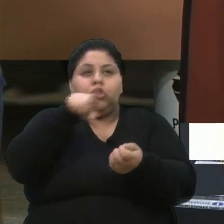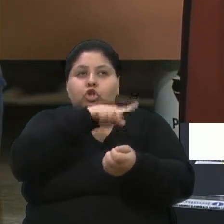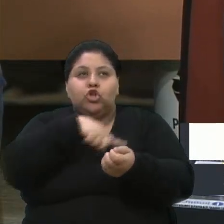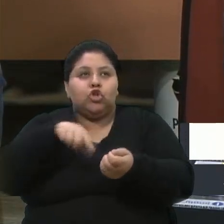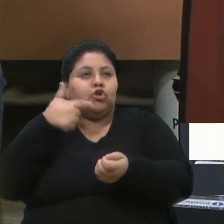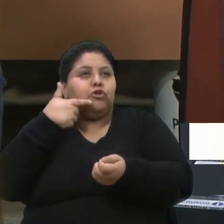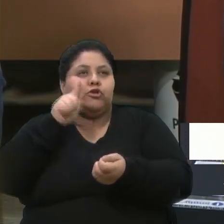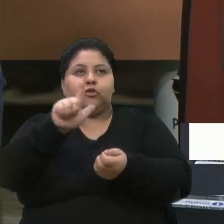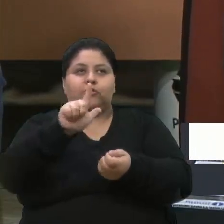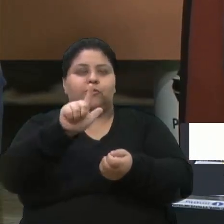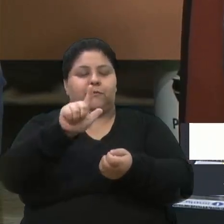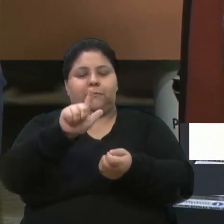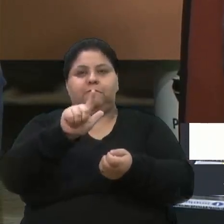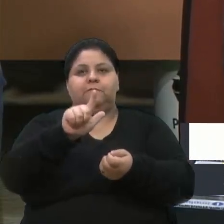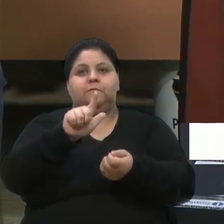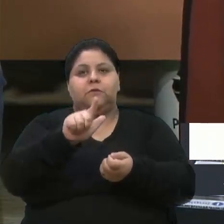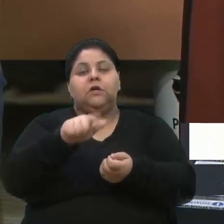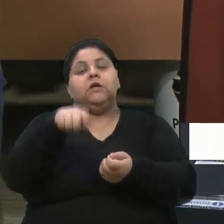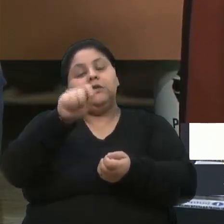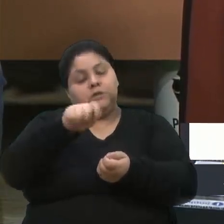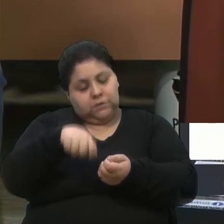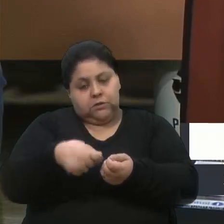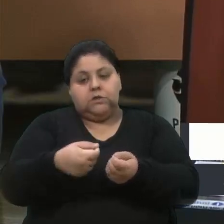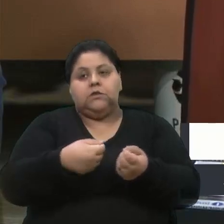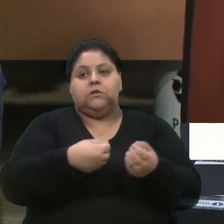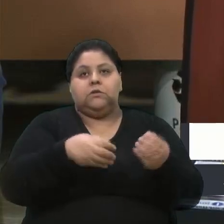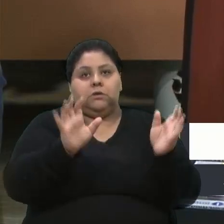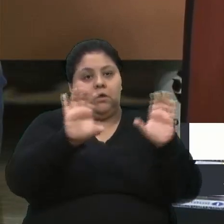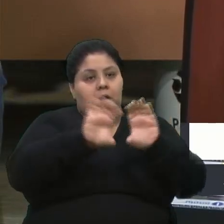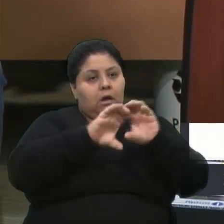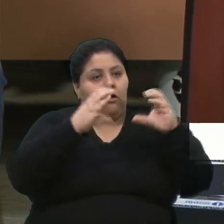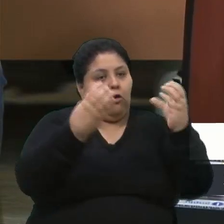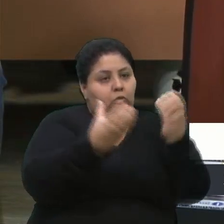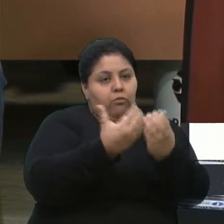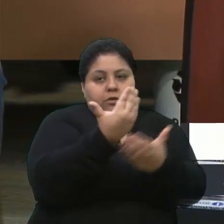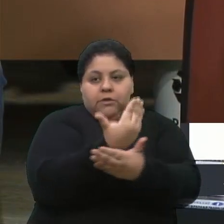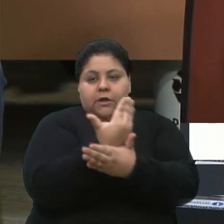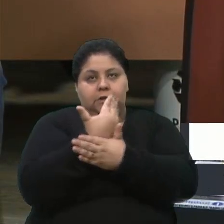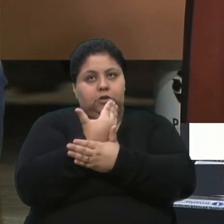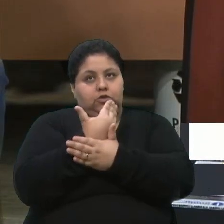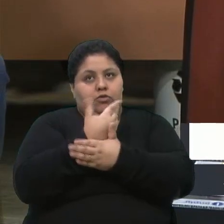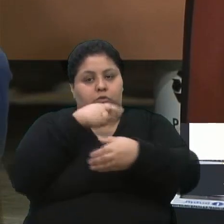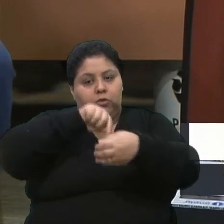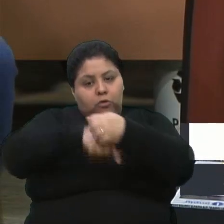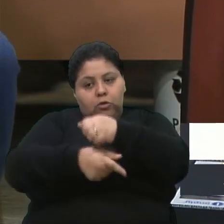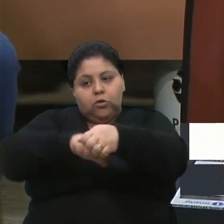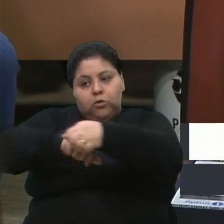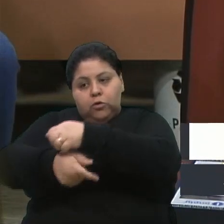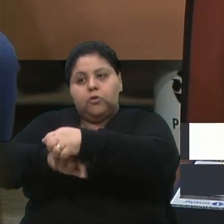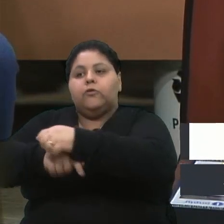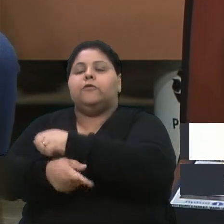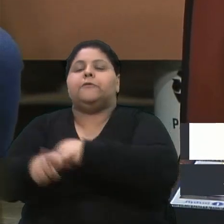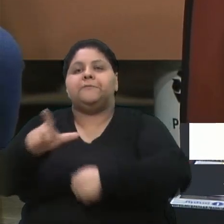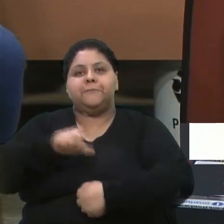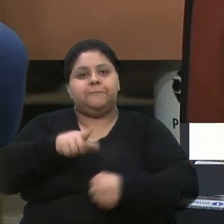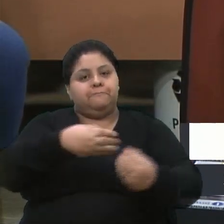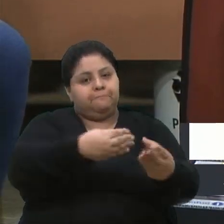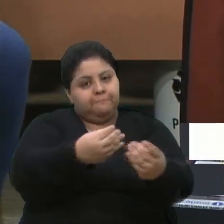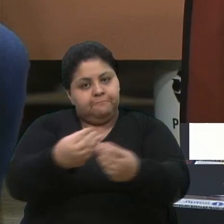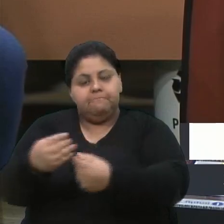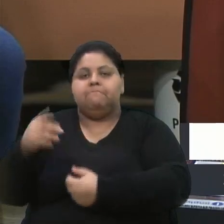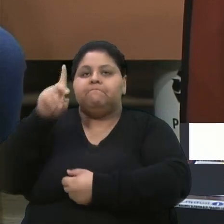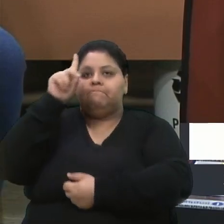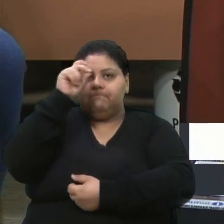Então, claro, foi feita uma vaquinha lá na comunidade, mas eu quero dizer assim, que existem muitas dificuldades para se